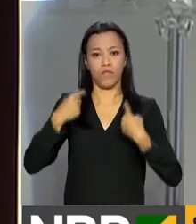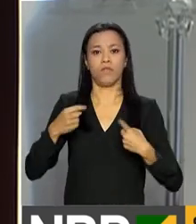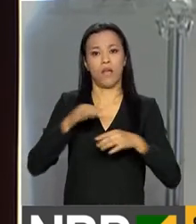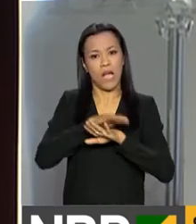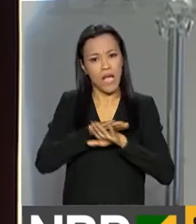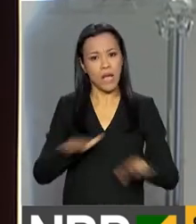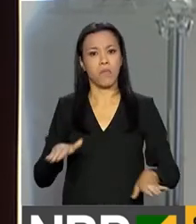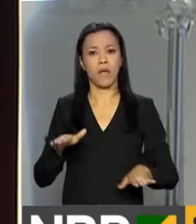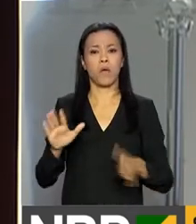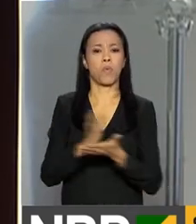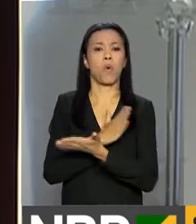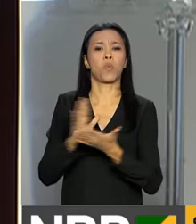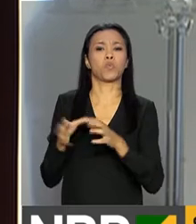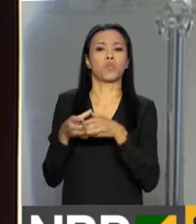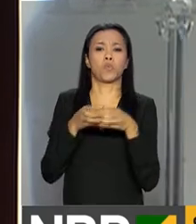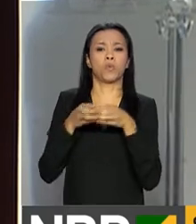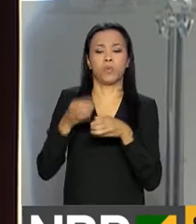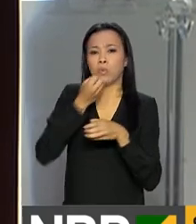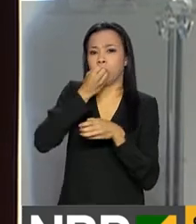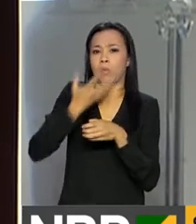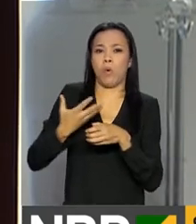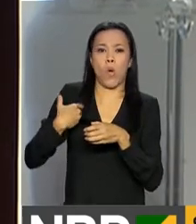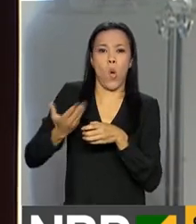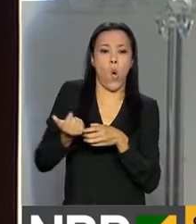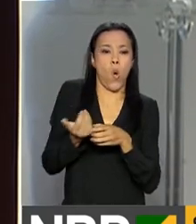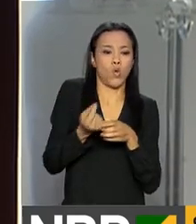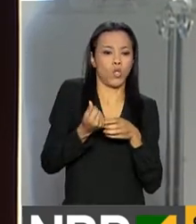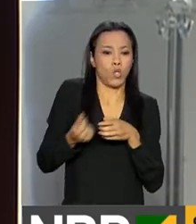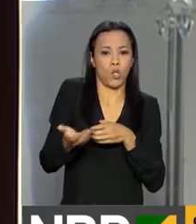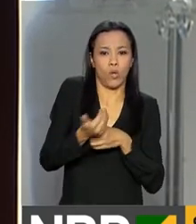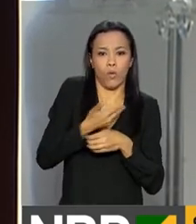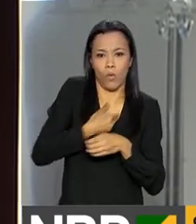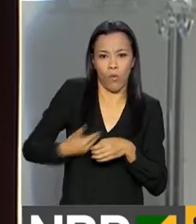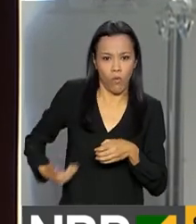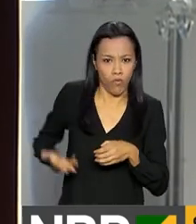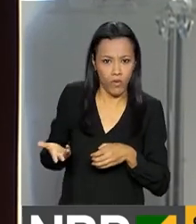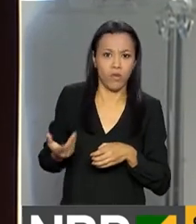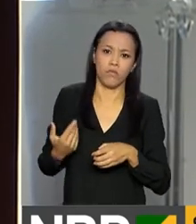privilégios do setor público e também do setor privado.